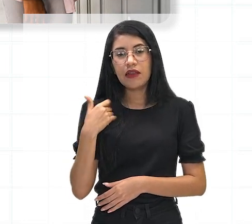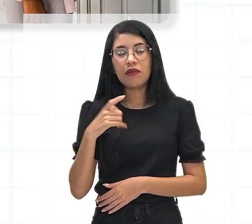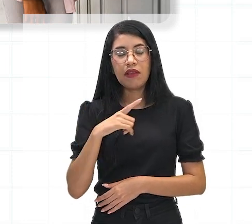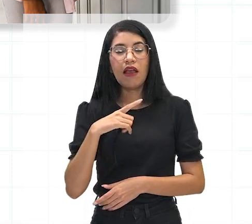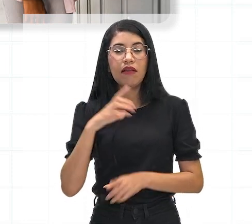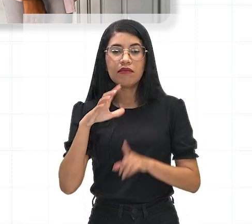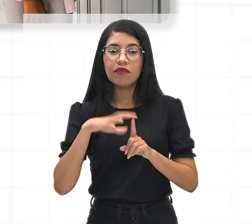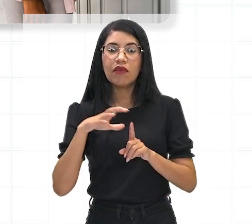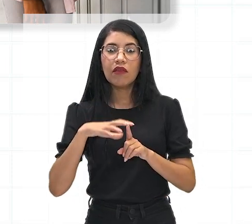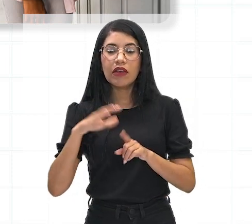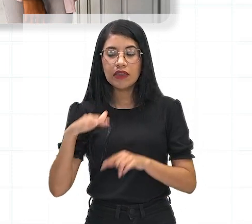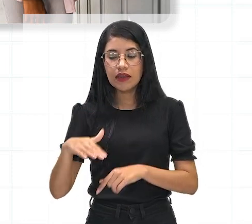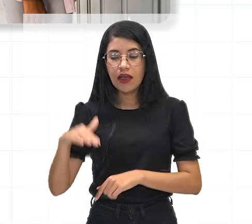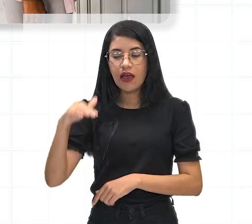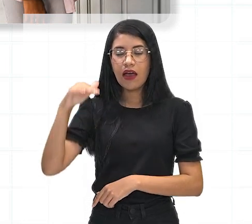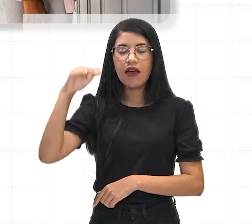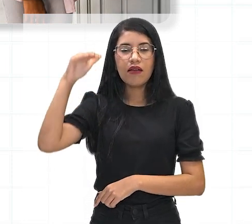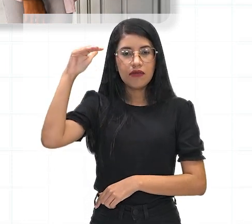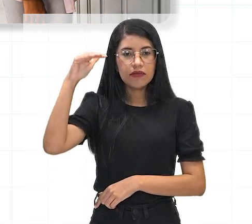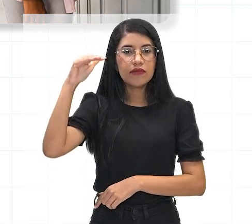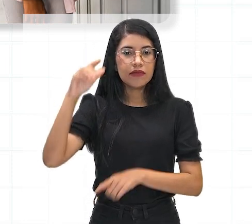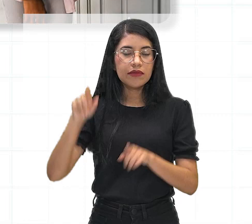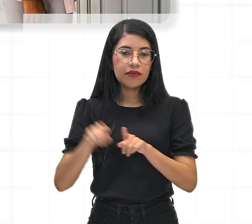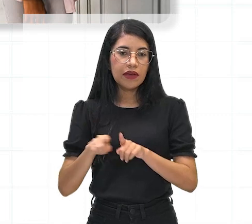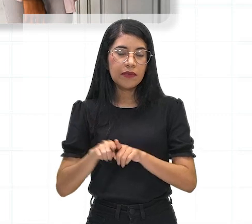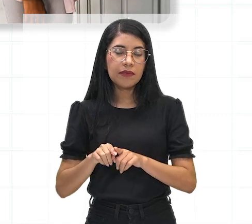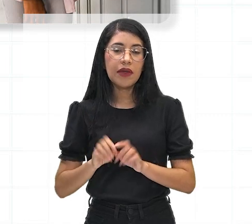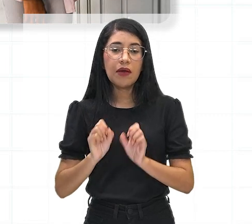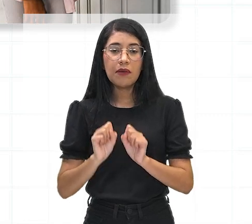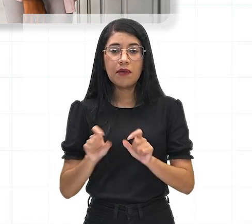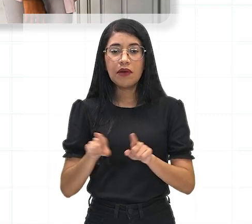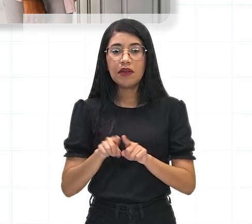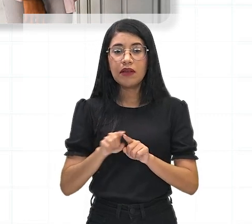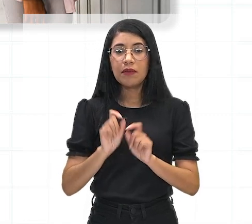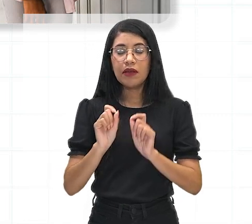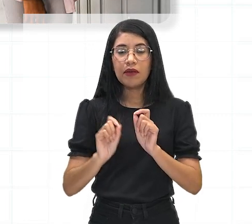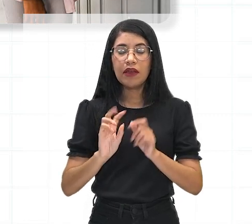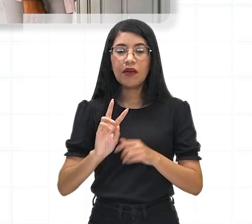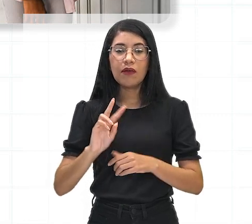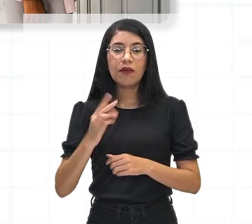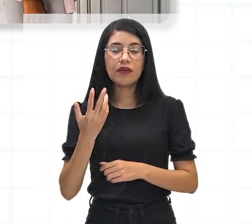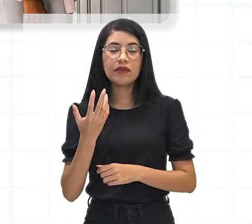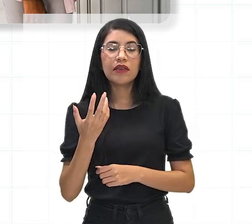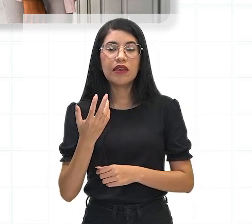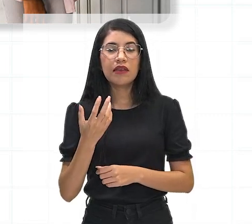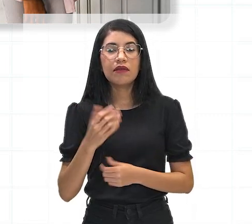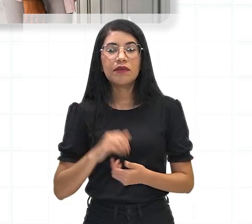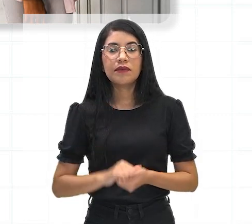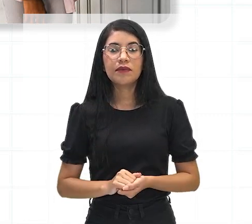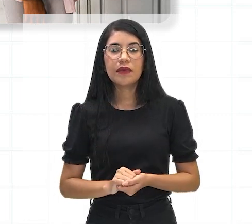certeza vai influenciar na estatura, né? E aí isso pode também desencadear uma